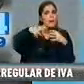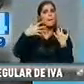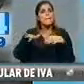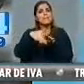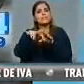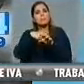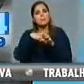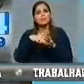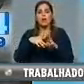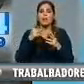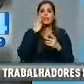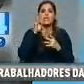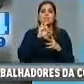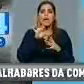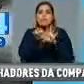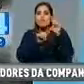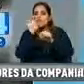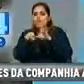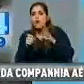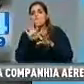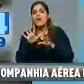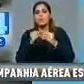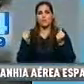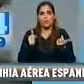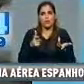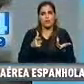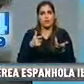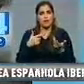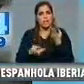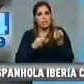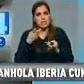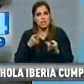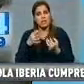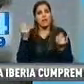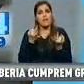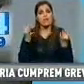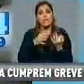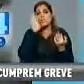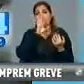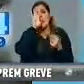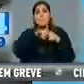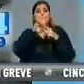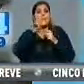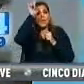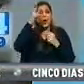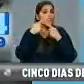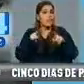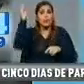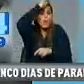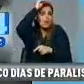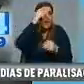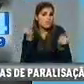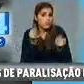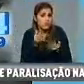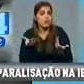vamos encontrar e que estão neste momento a ser analisadas no Minho, vão ser seguramente diferentes das que existem no Alentejo. E é através daquilo que as instituições